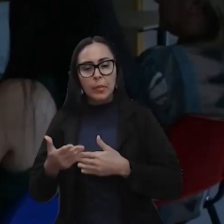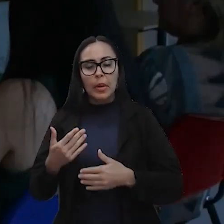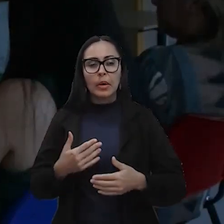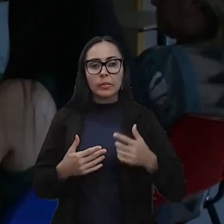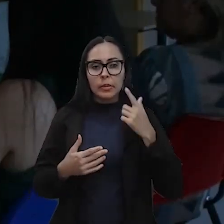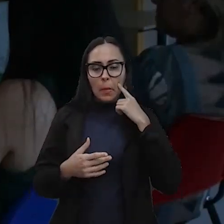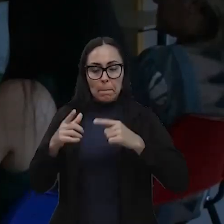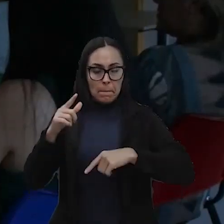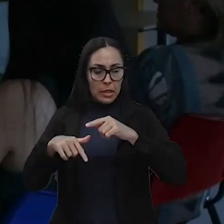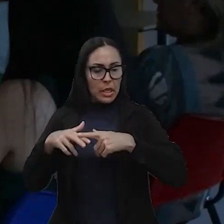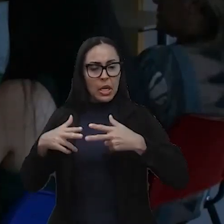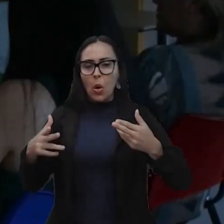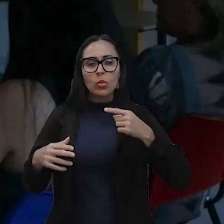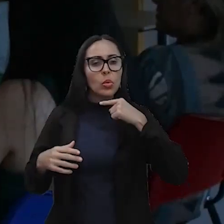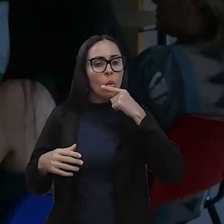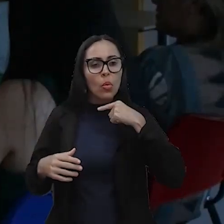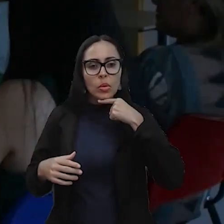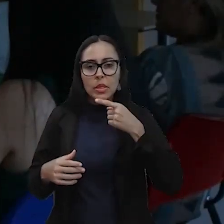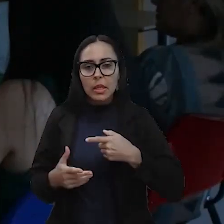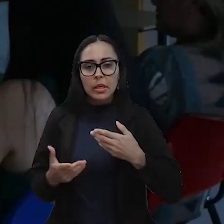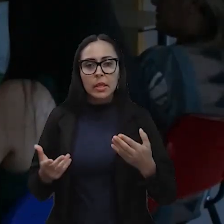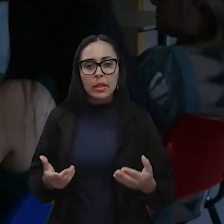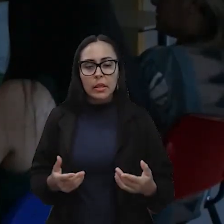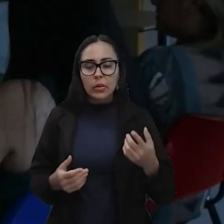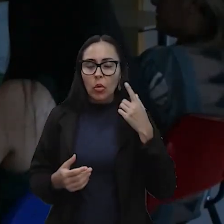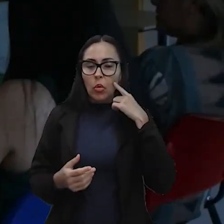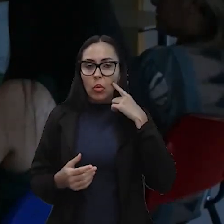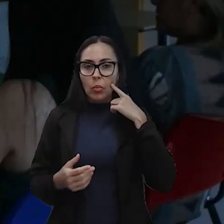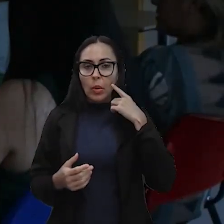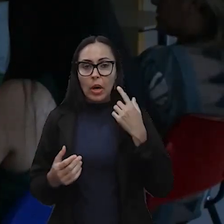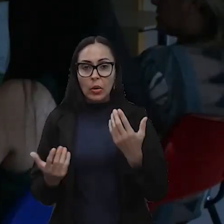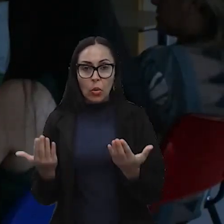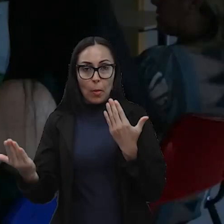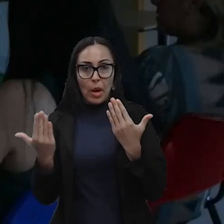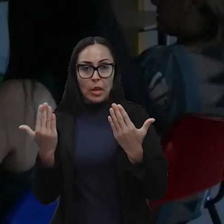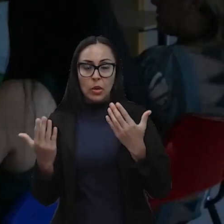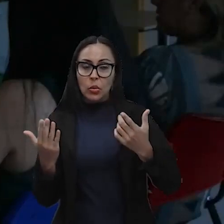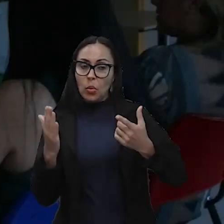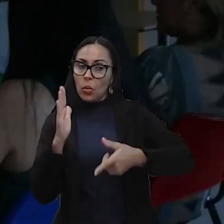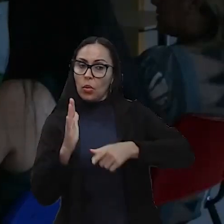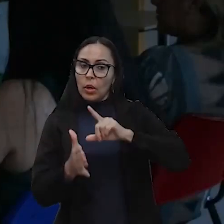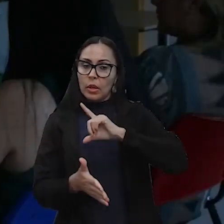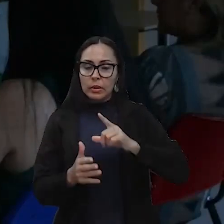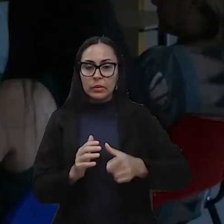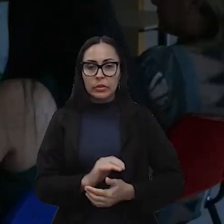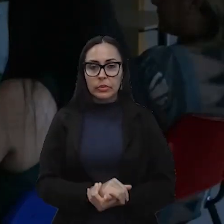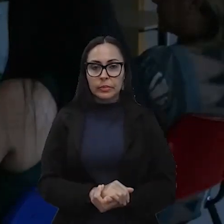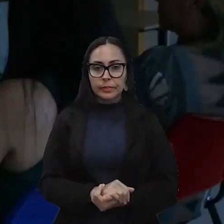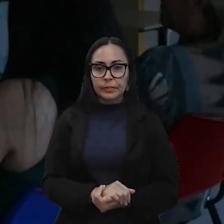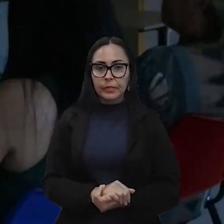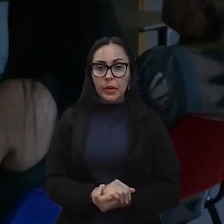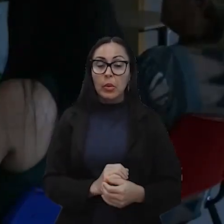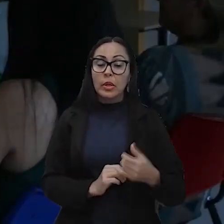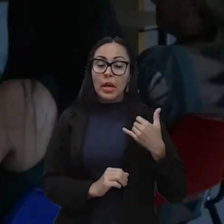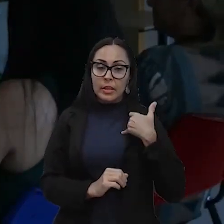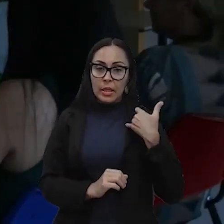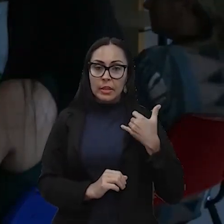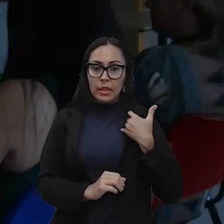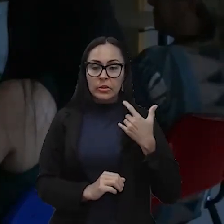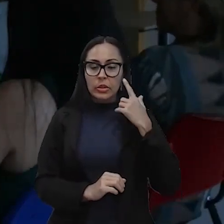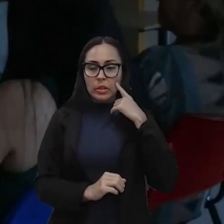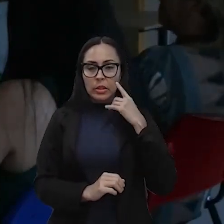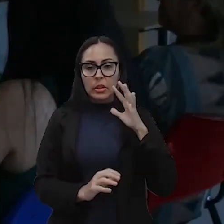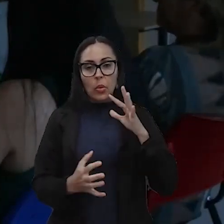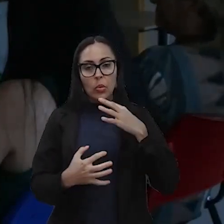aquele rendimento como antigamente, porque não é por nada, é porque a idade está chegando e os sintomas estão aparecendo, porque